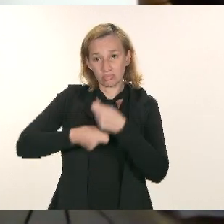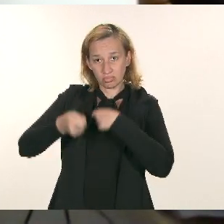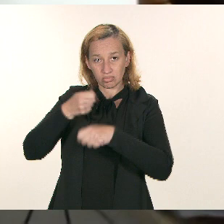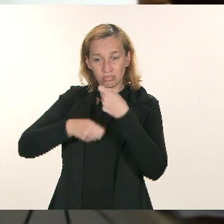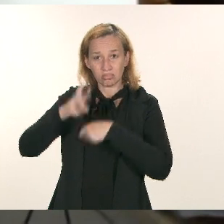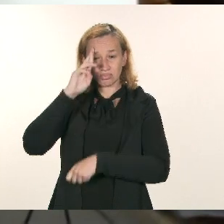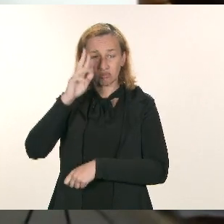presidente,